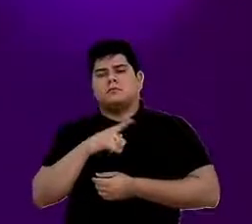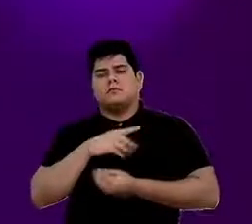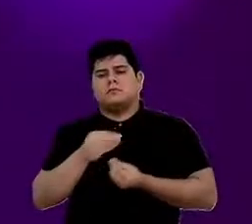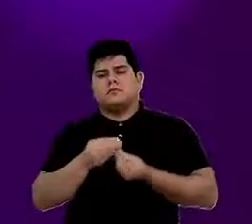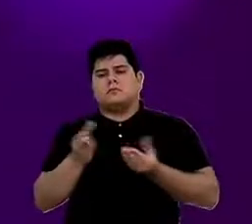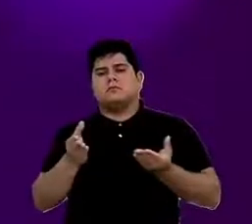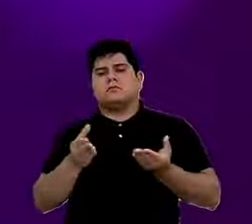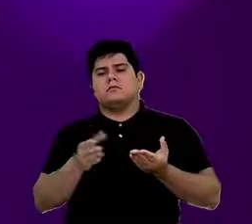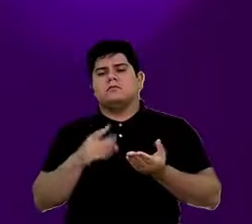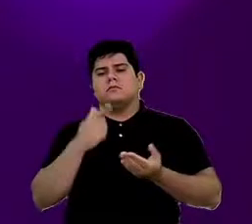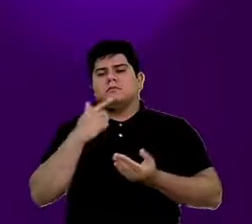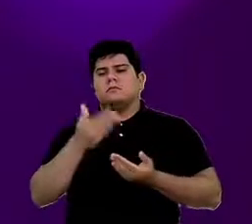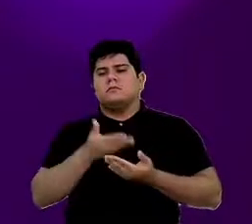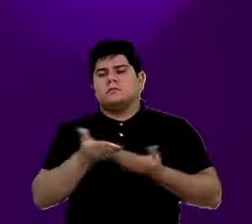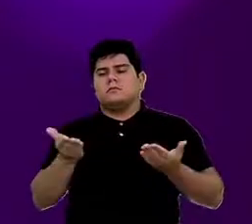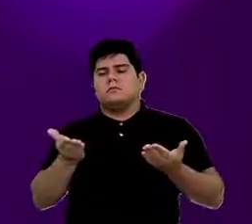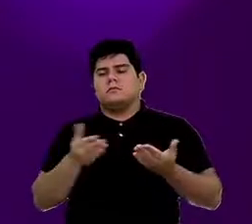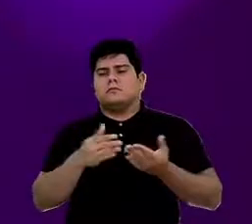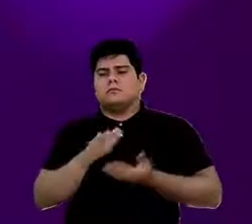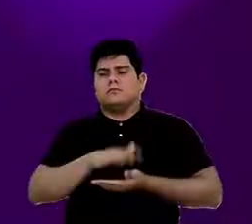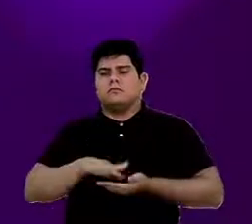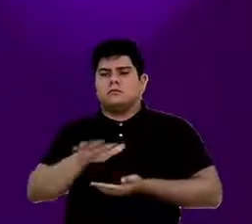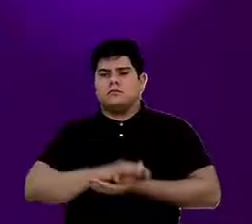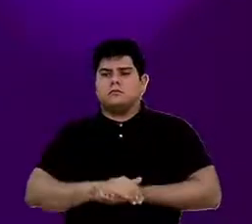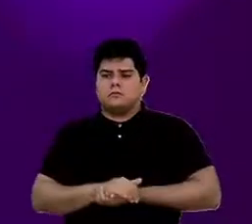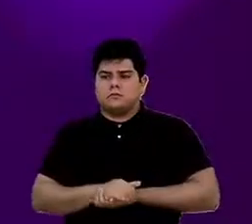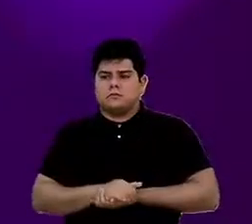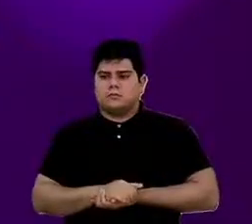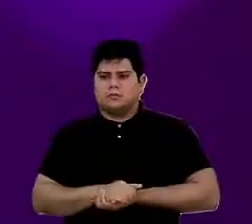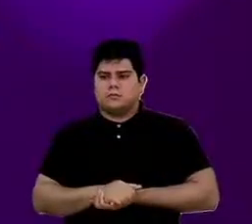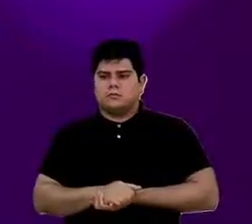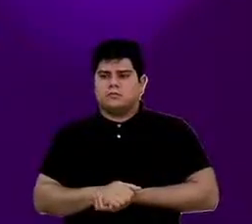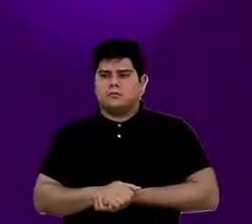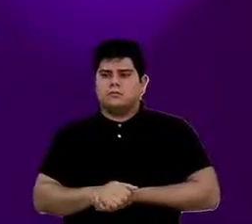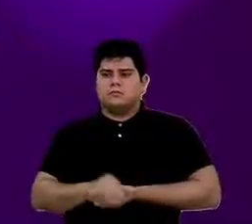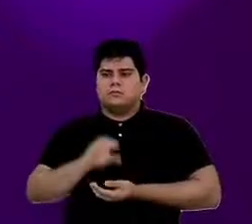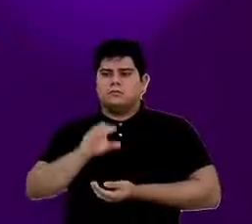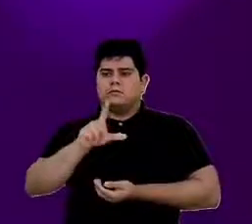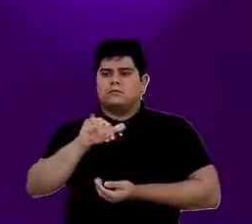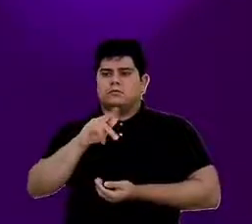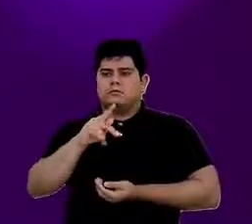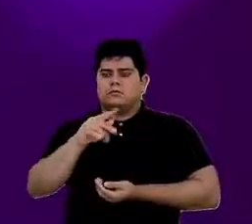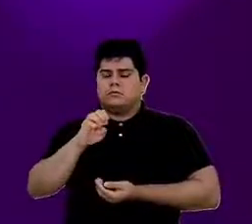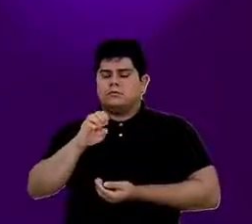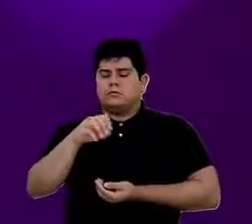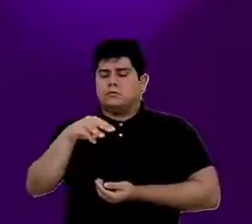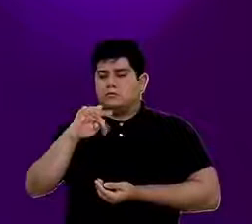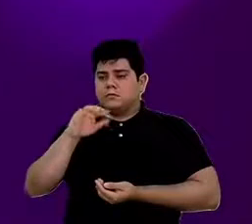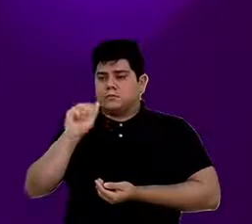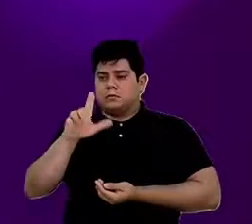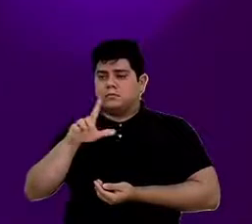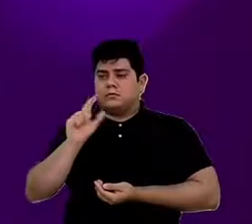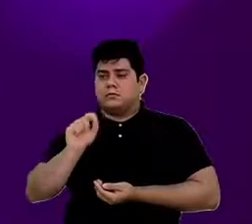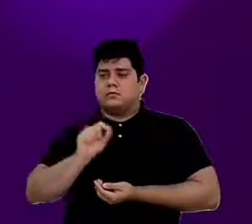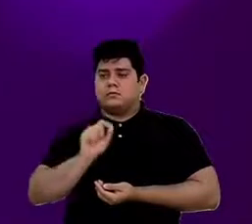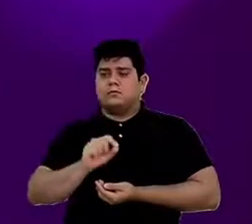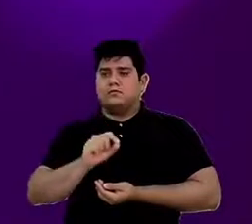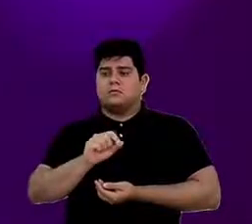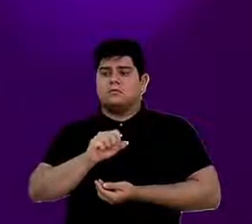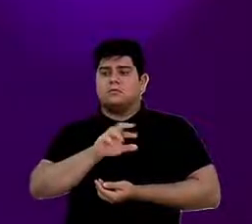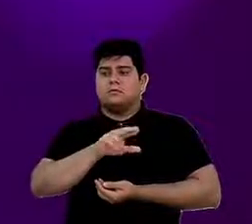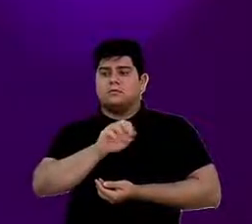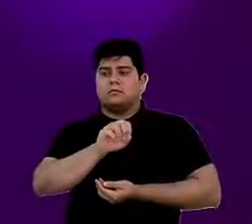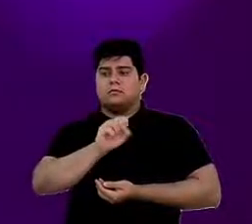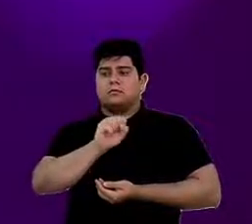breve em nosso meio. Em relação ao clipe mitral, existe um estudo muito interessante que é o Reshape HF, muito parecido